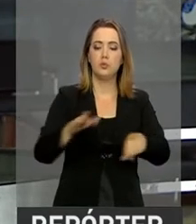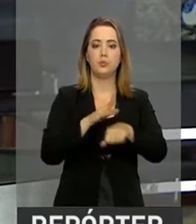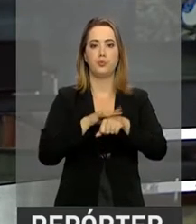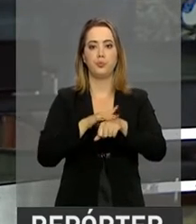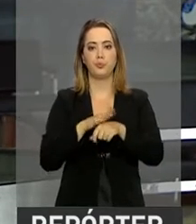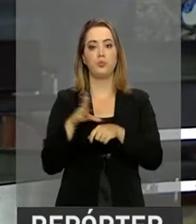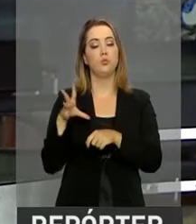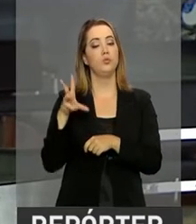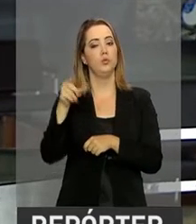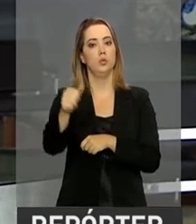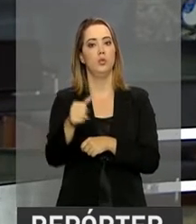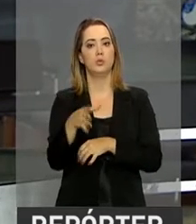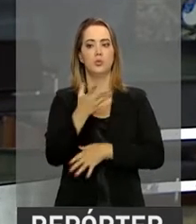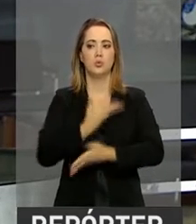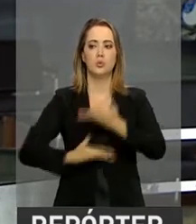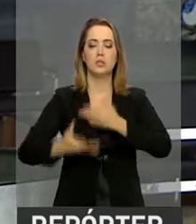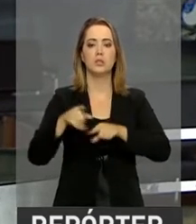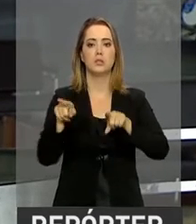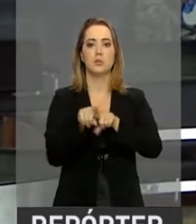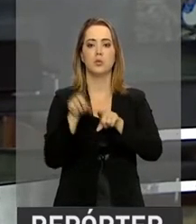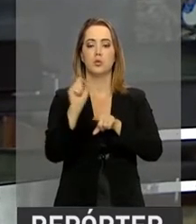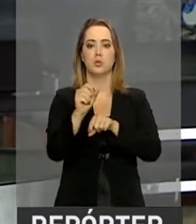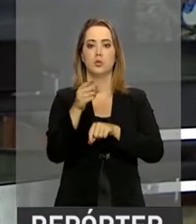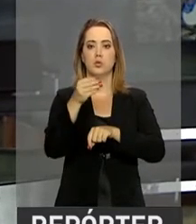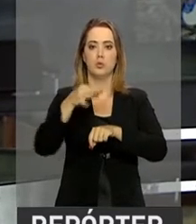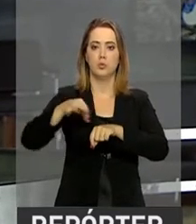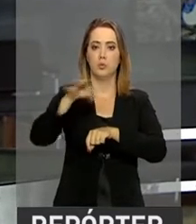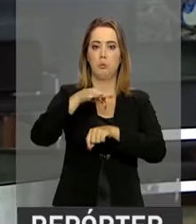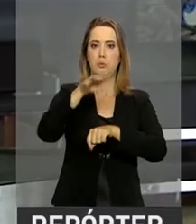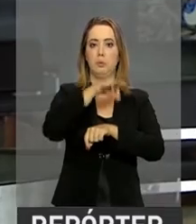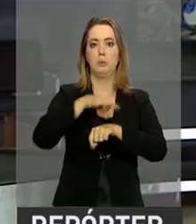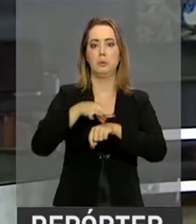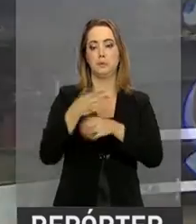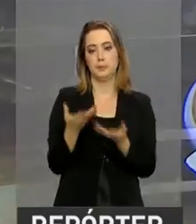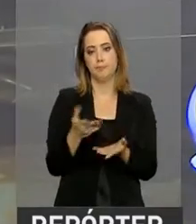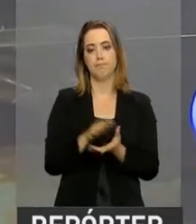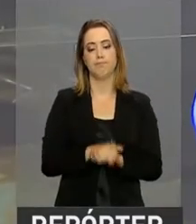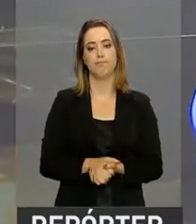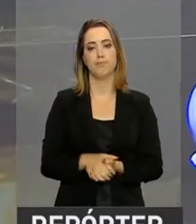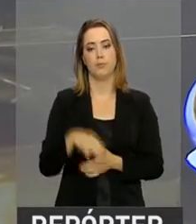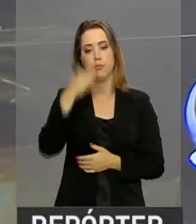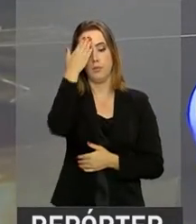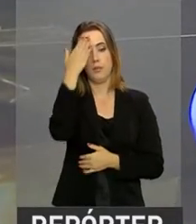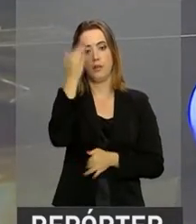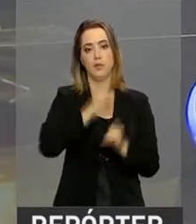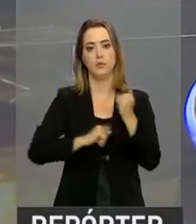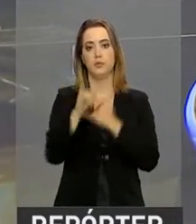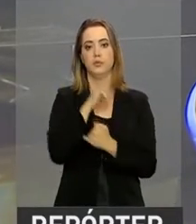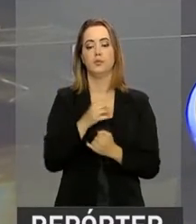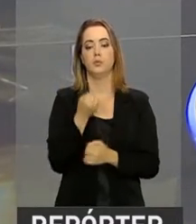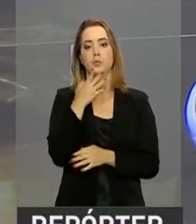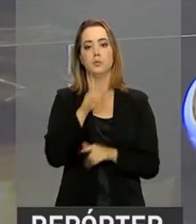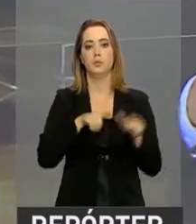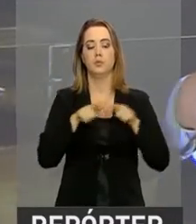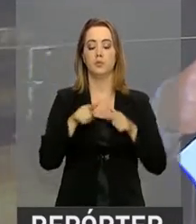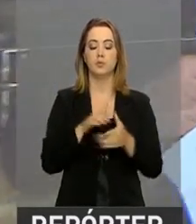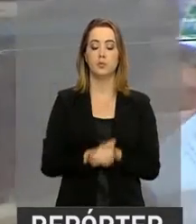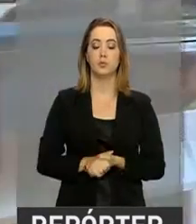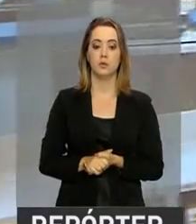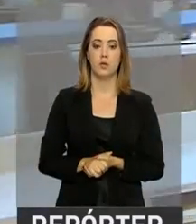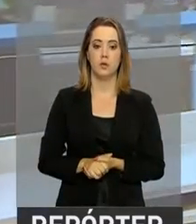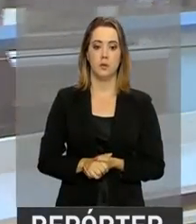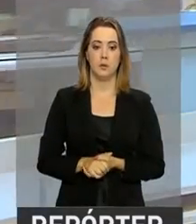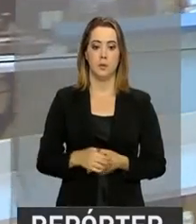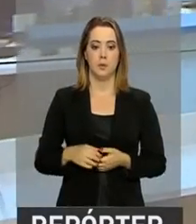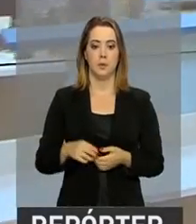Todas essas doenças são transmitidas pelo mosquito Aedes aegypti. Zé Luiz? Obrigado pelas informações, Ney Pereira. Bom trabalho por aí.